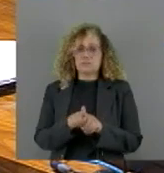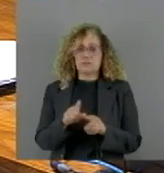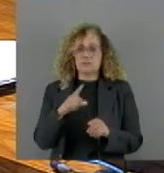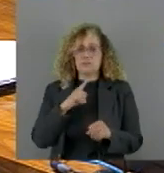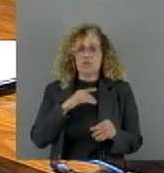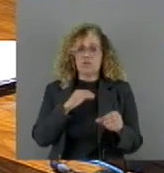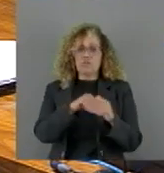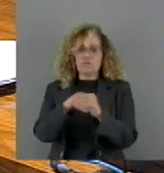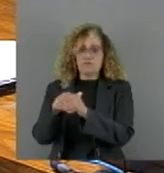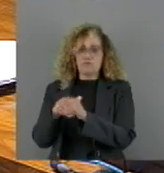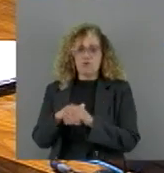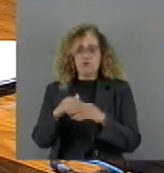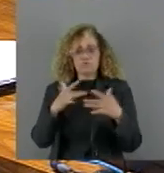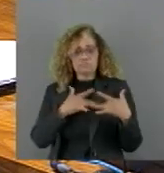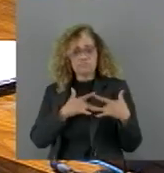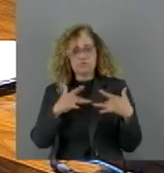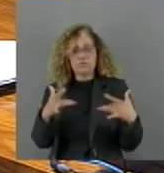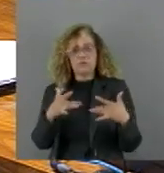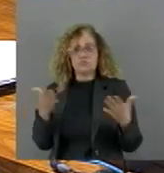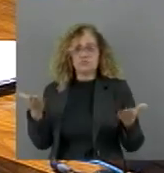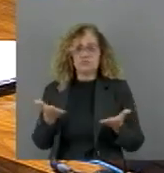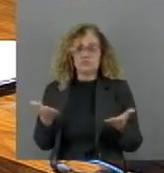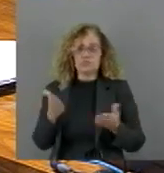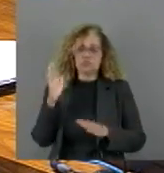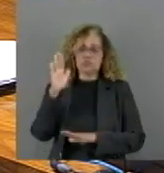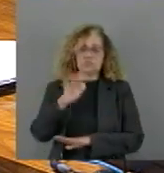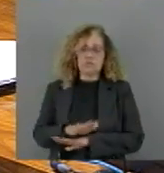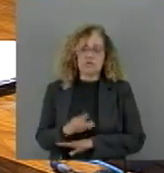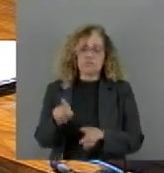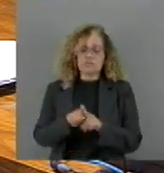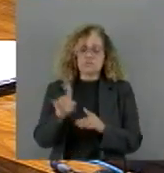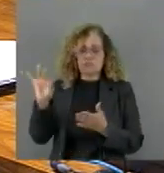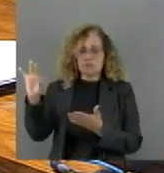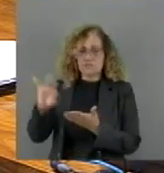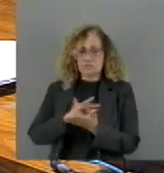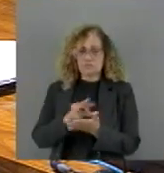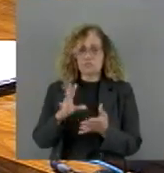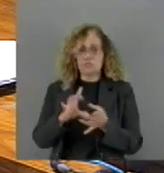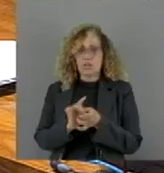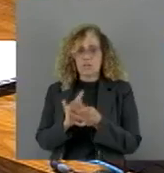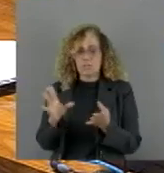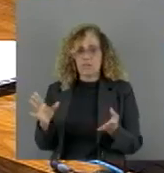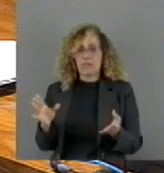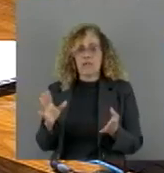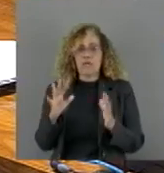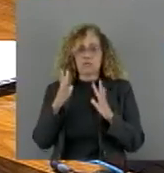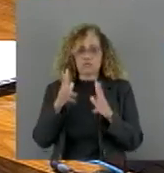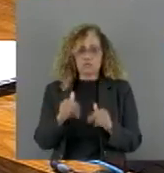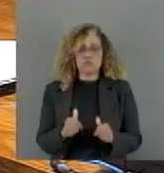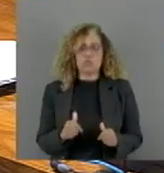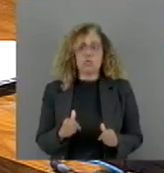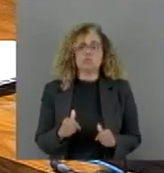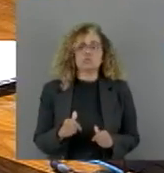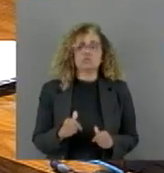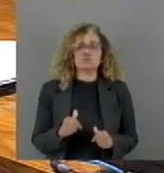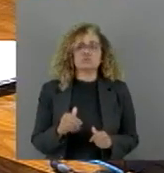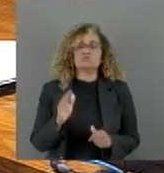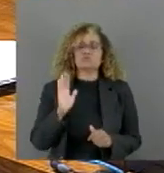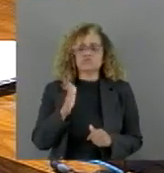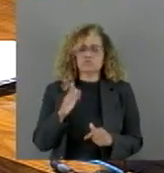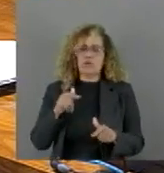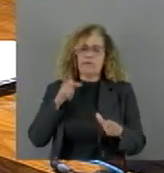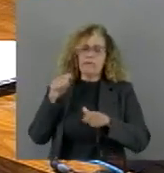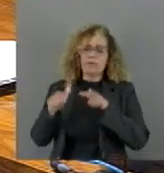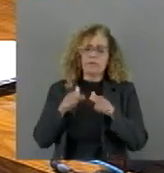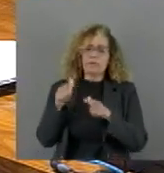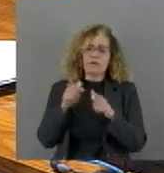nós aprovarmos no Senado hoje à tarde, claro, com assinatura liderada por Vossa Excelência, porque ele era muito voltado ao social.